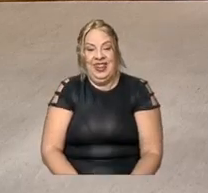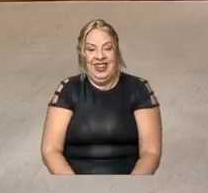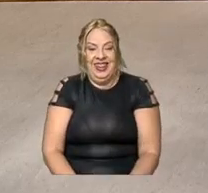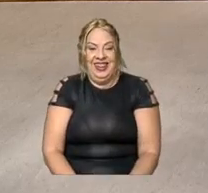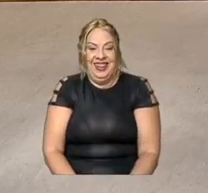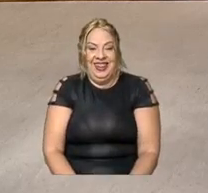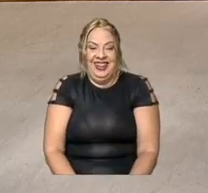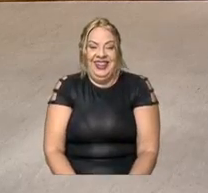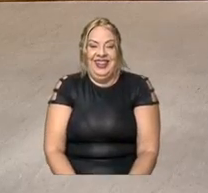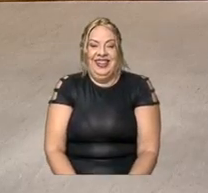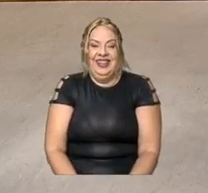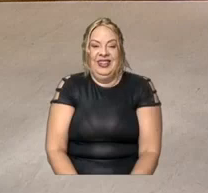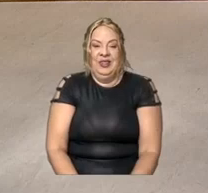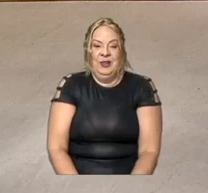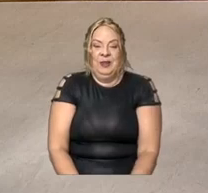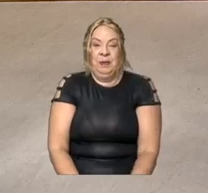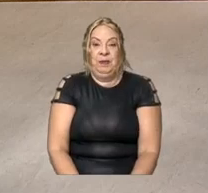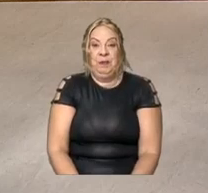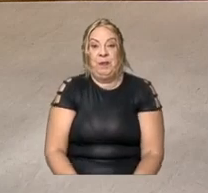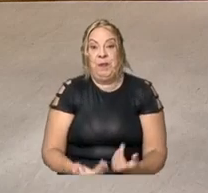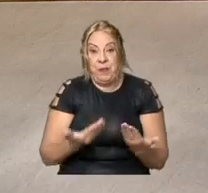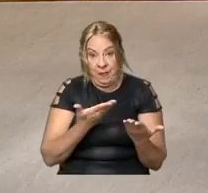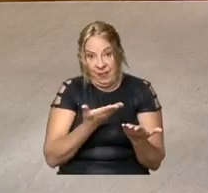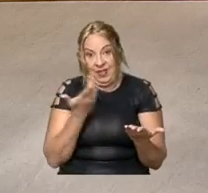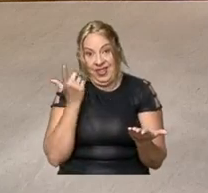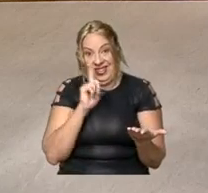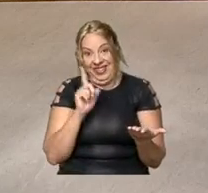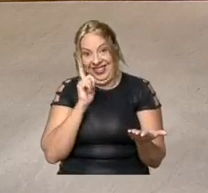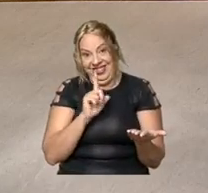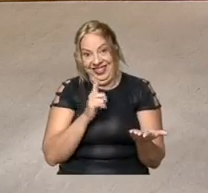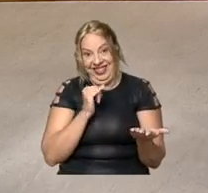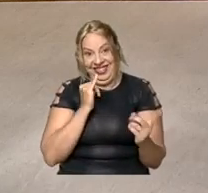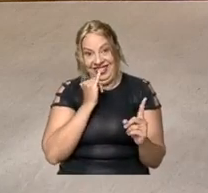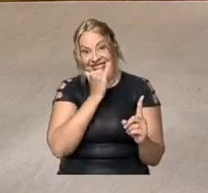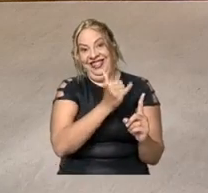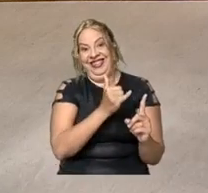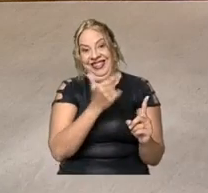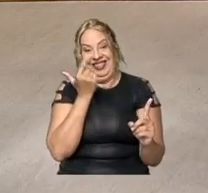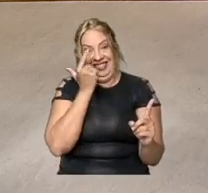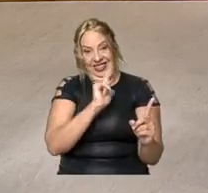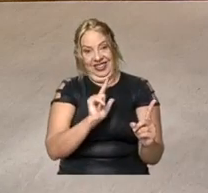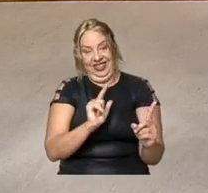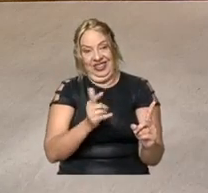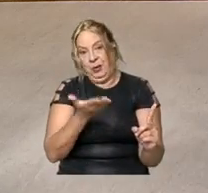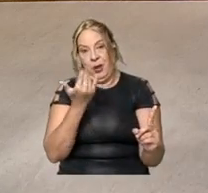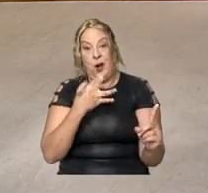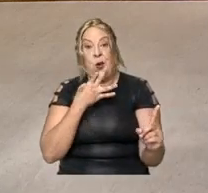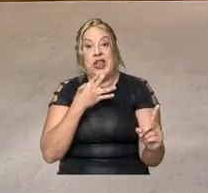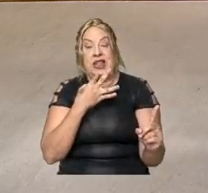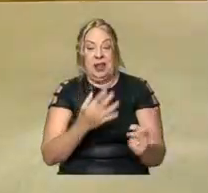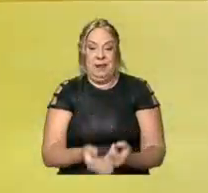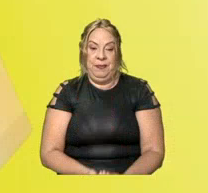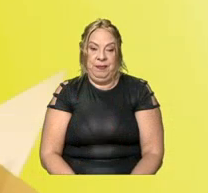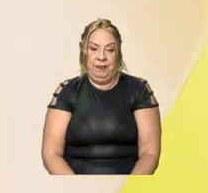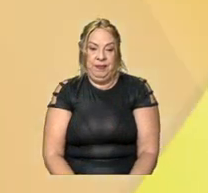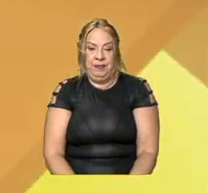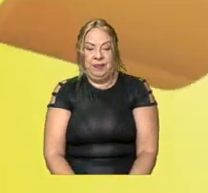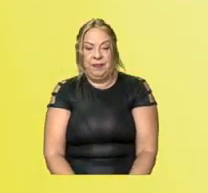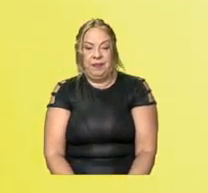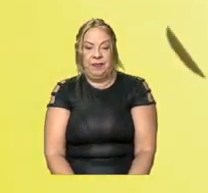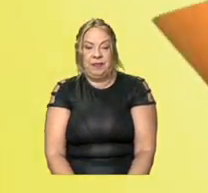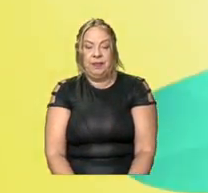alegria dela, né, ao receber... A notícia de ser contemplada, olha só.